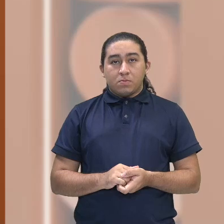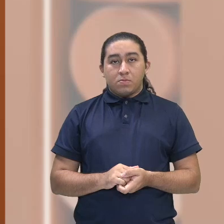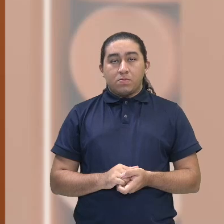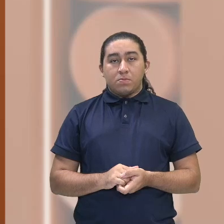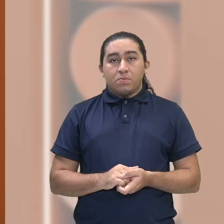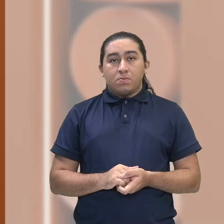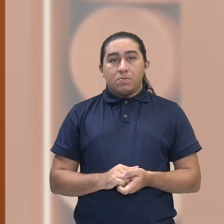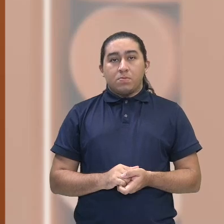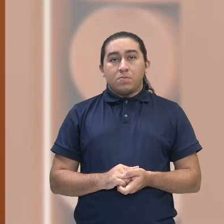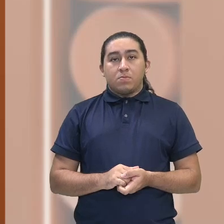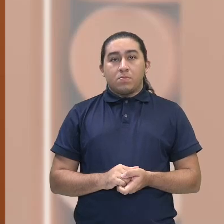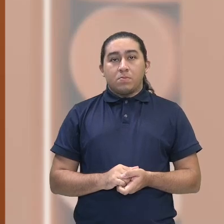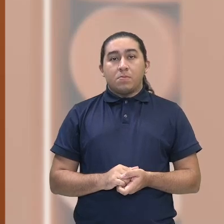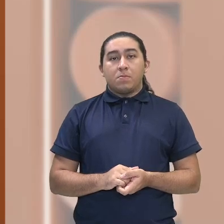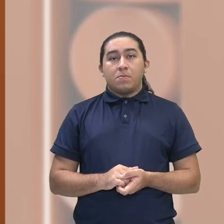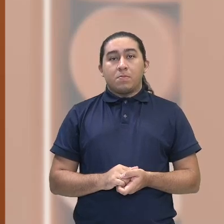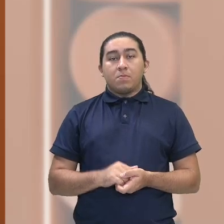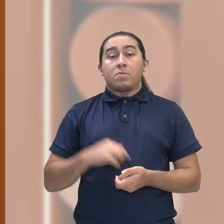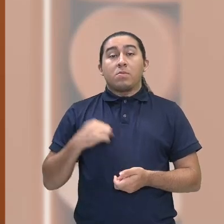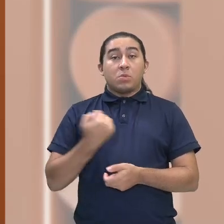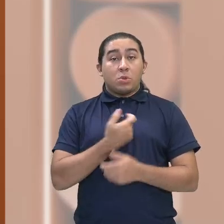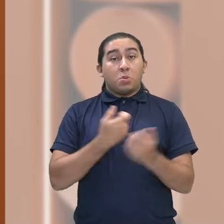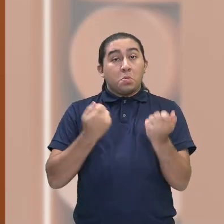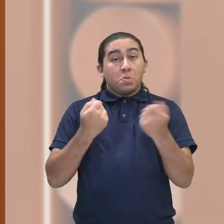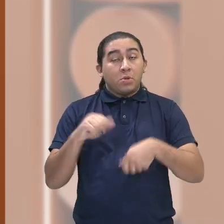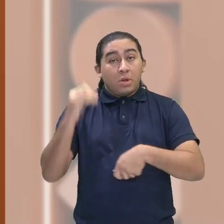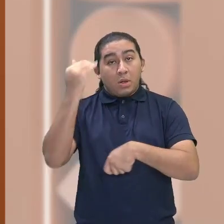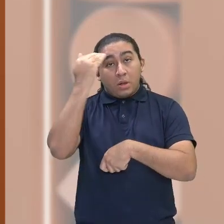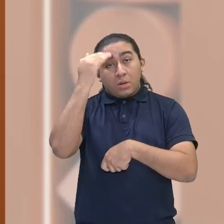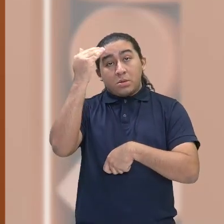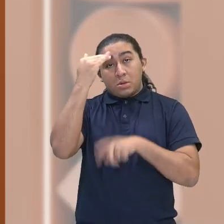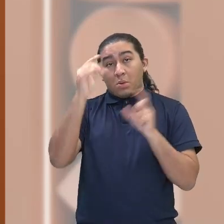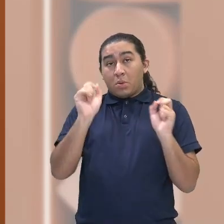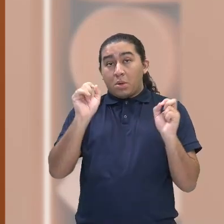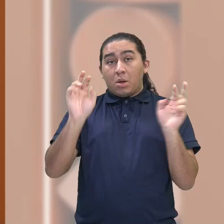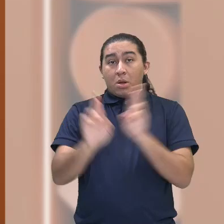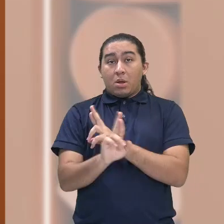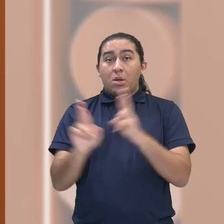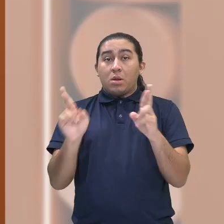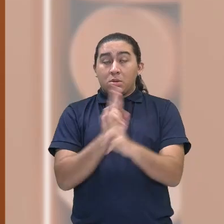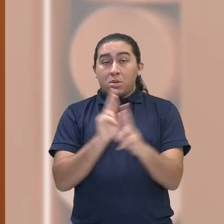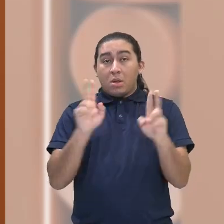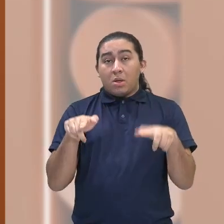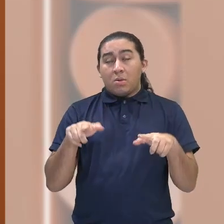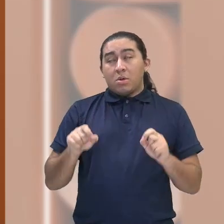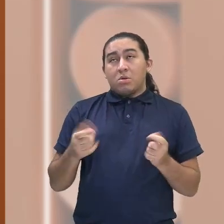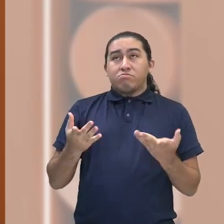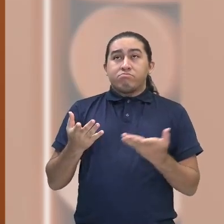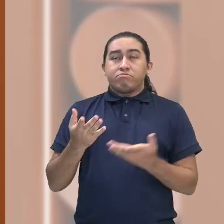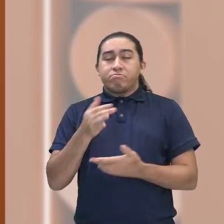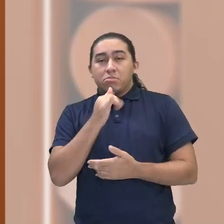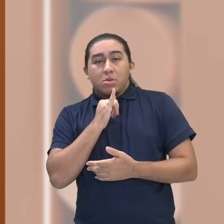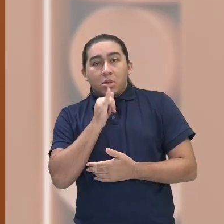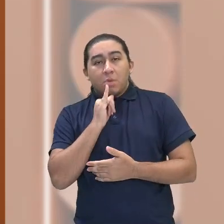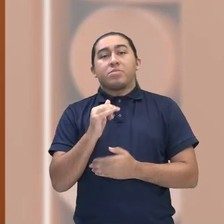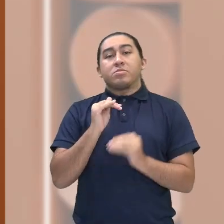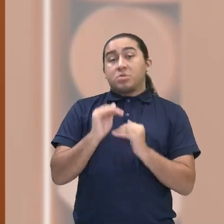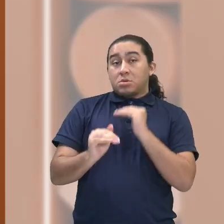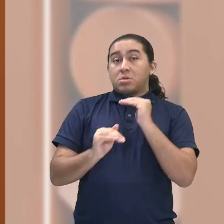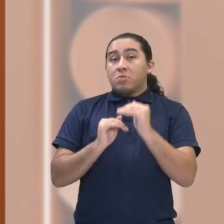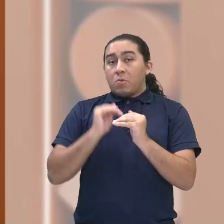compreender a relação que foi sendo, vamos dizer assim,